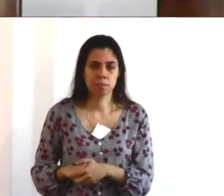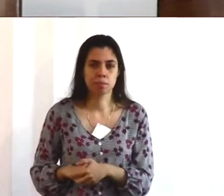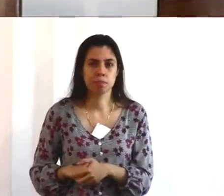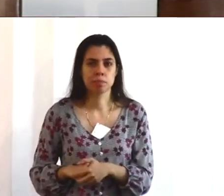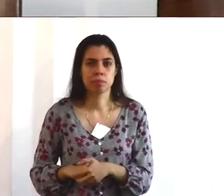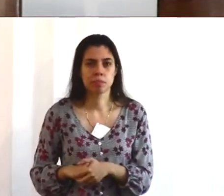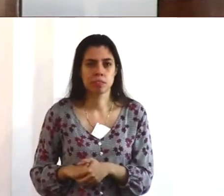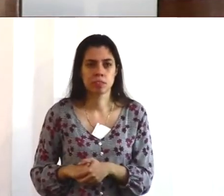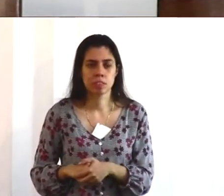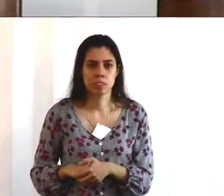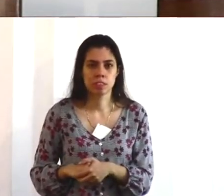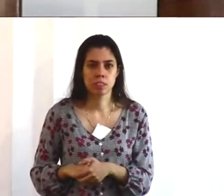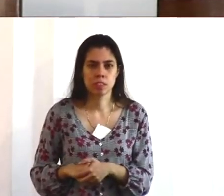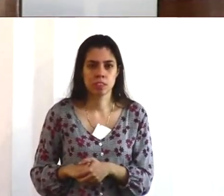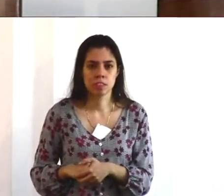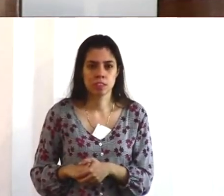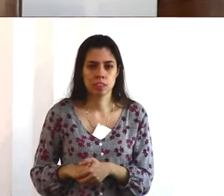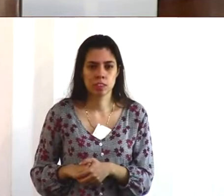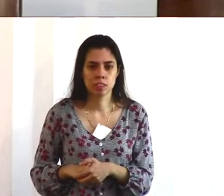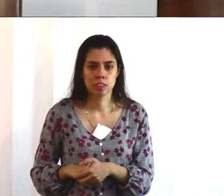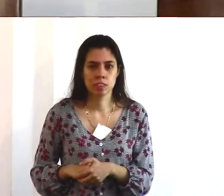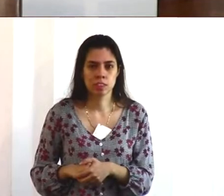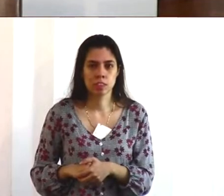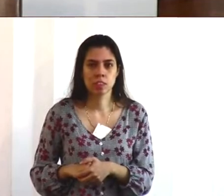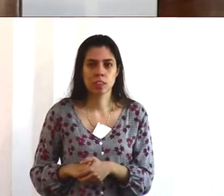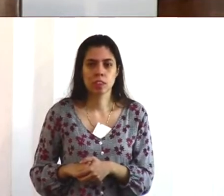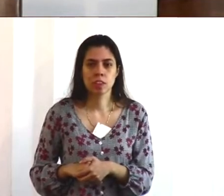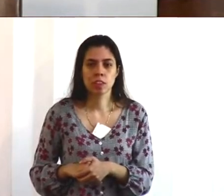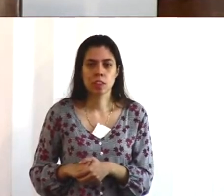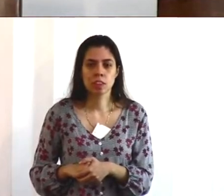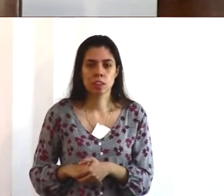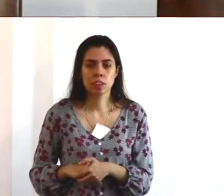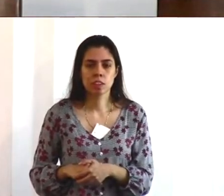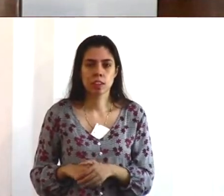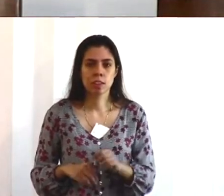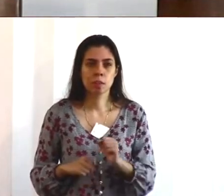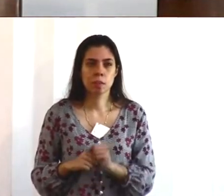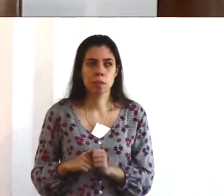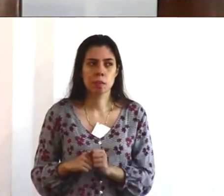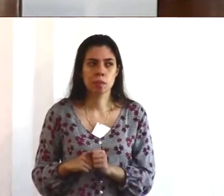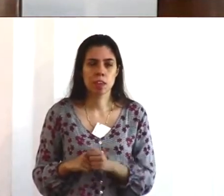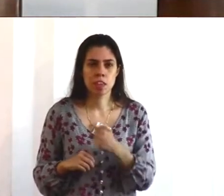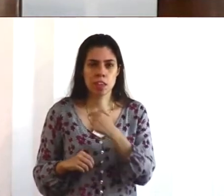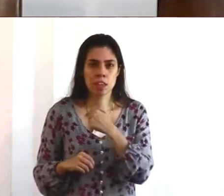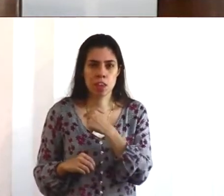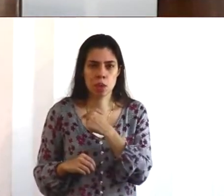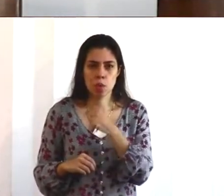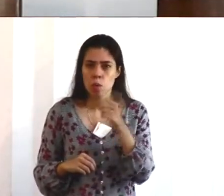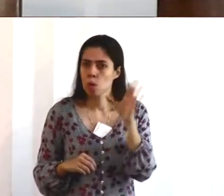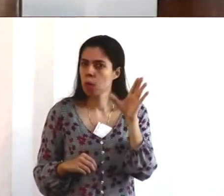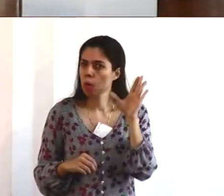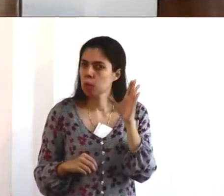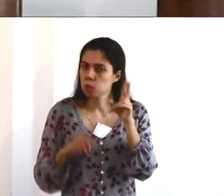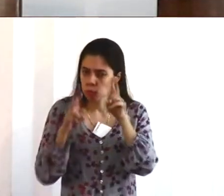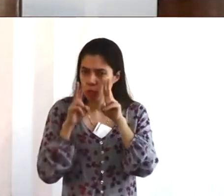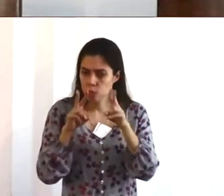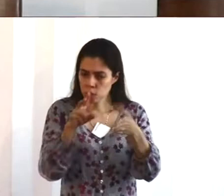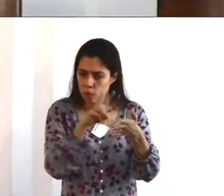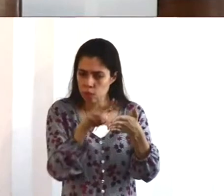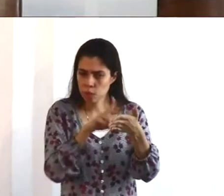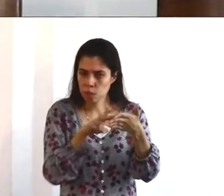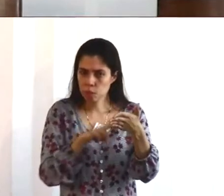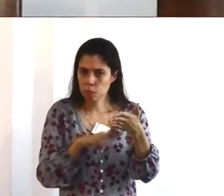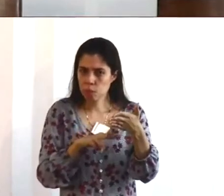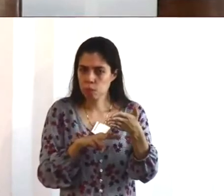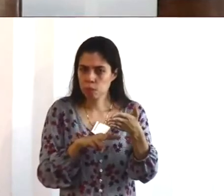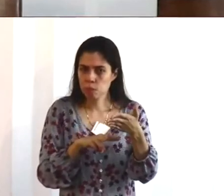alguns princípios dentro do pensamento pós-moderno. Mas existe uma frase que marcou a mim, marcou talvez vocês na infância,